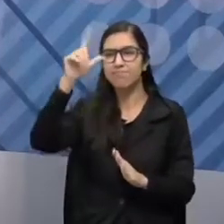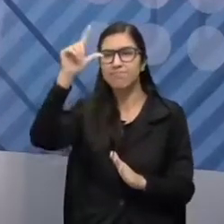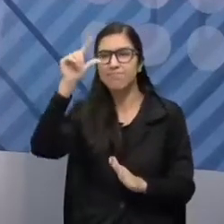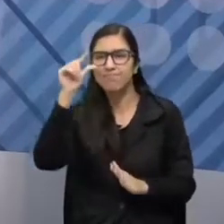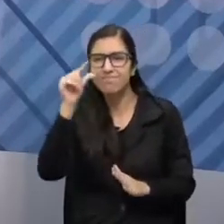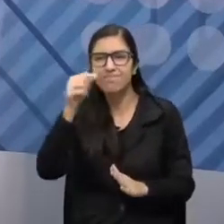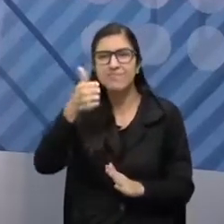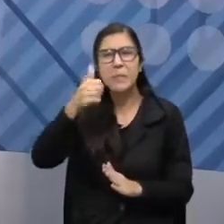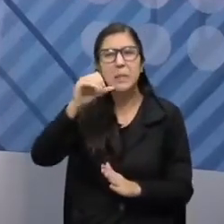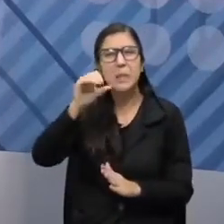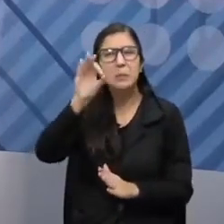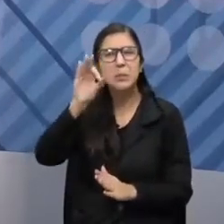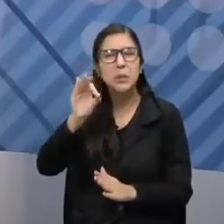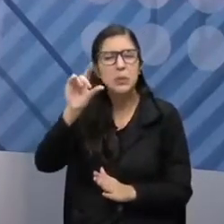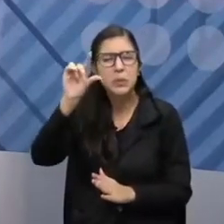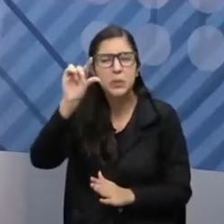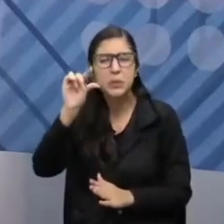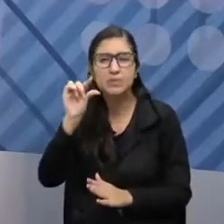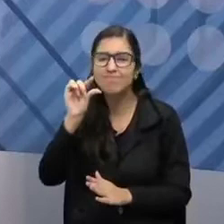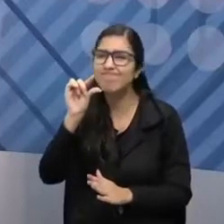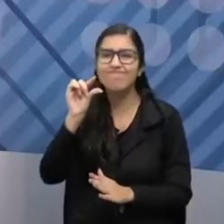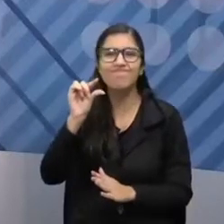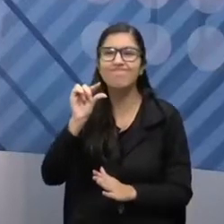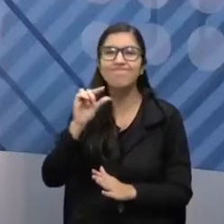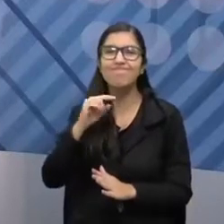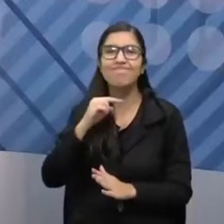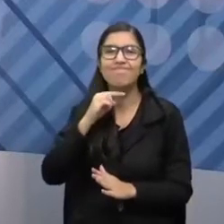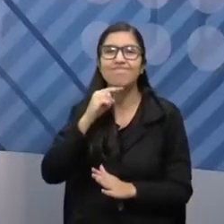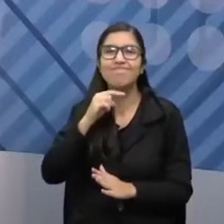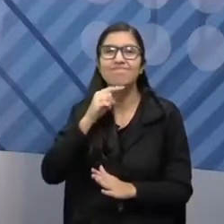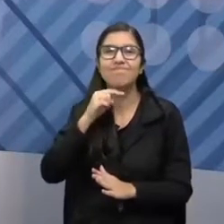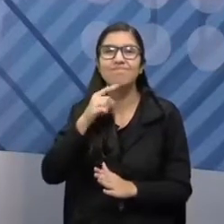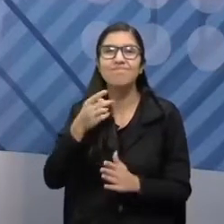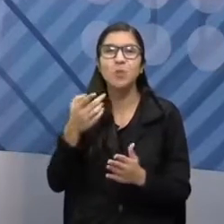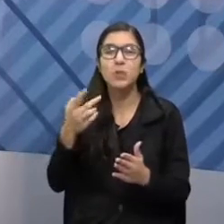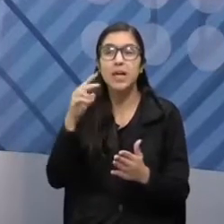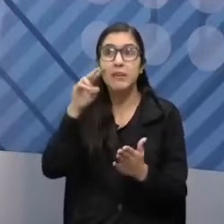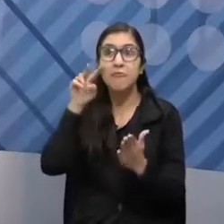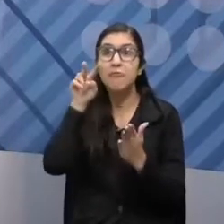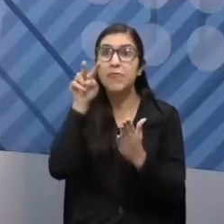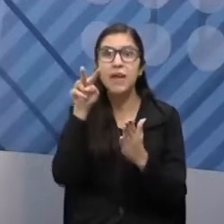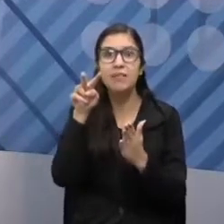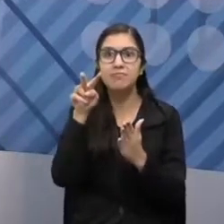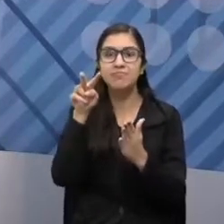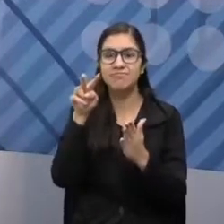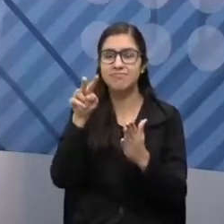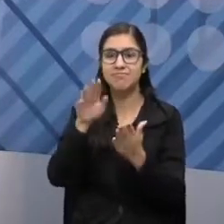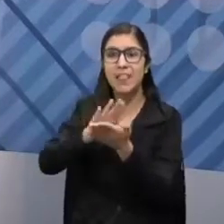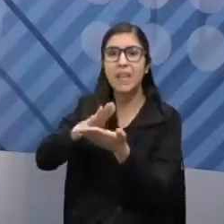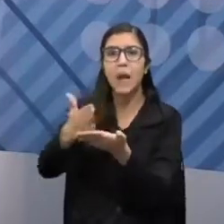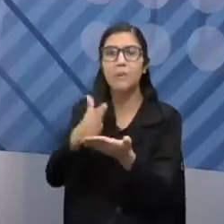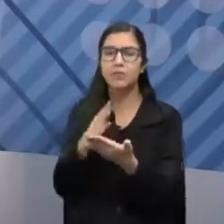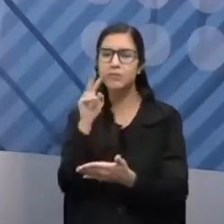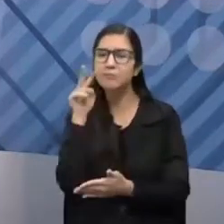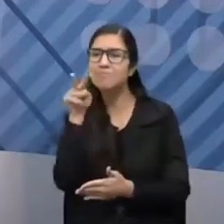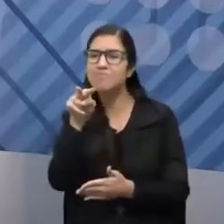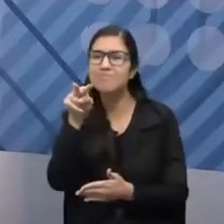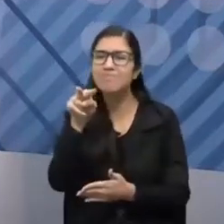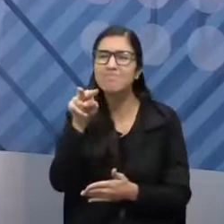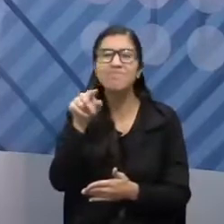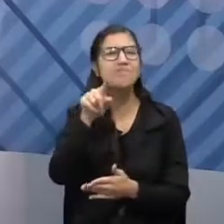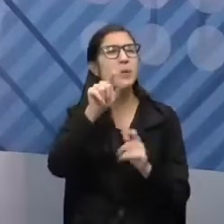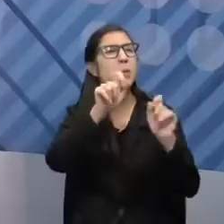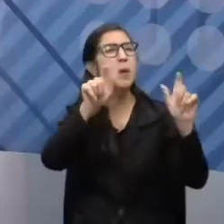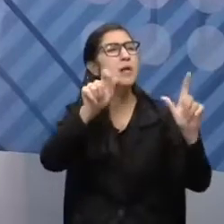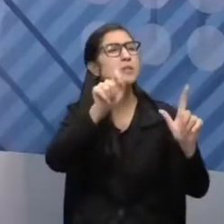de 10%, ele quase não consegue enxergar o intérprete de Libras. O que está escrito